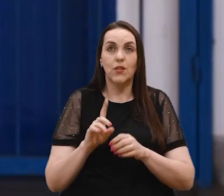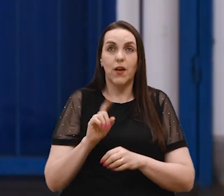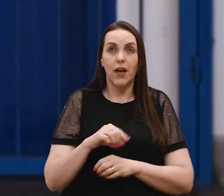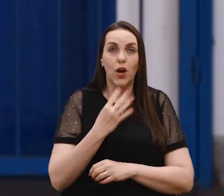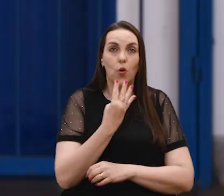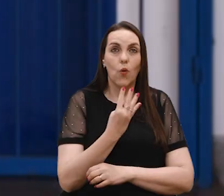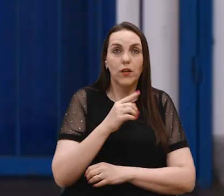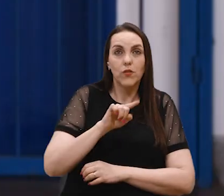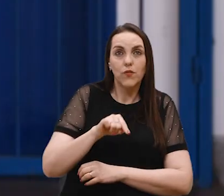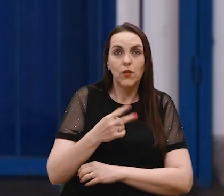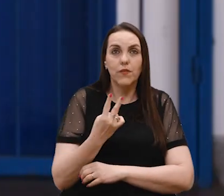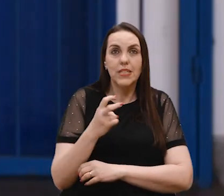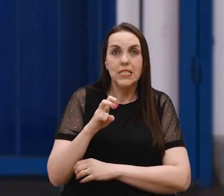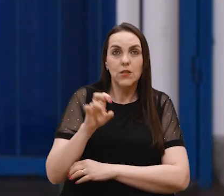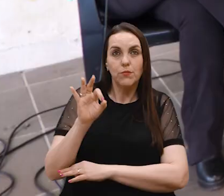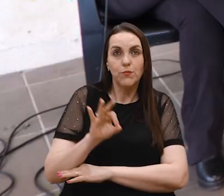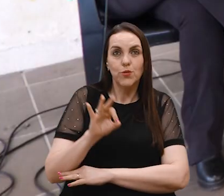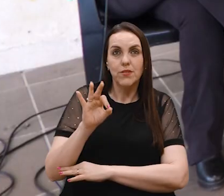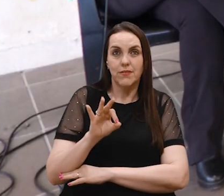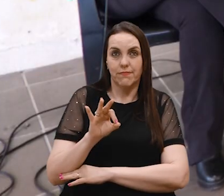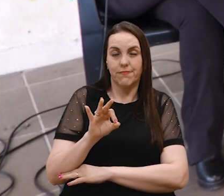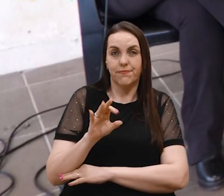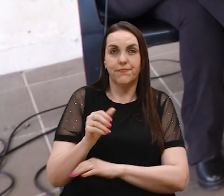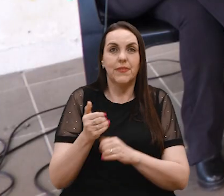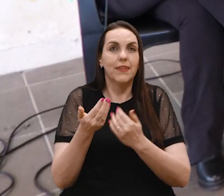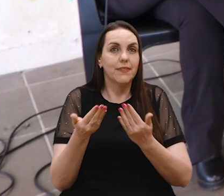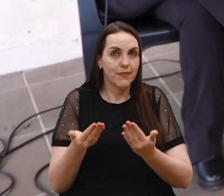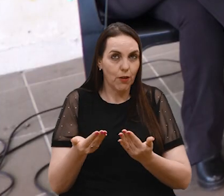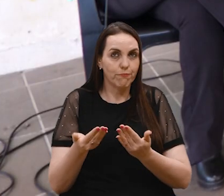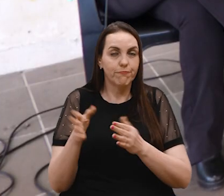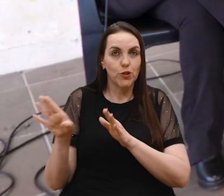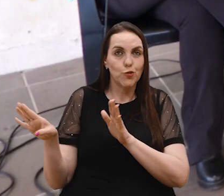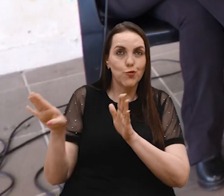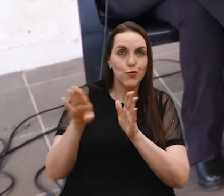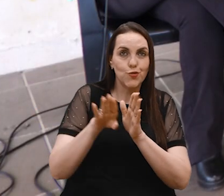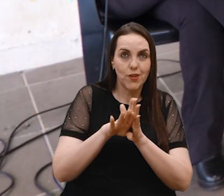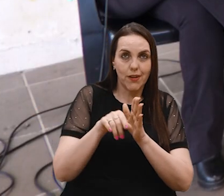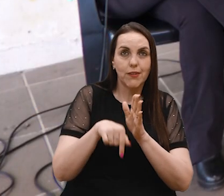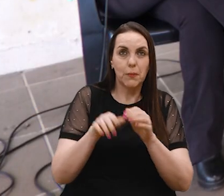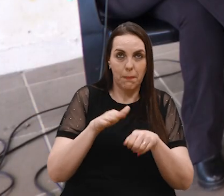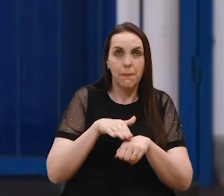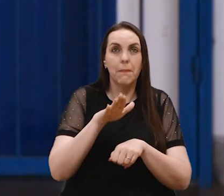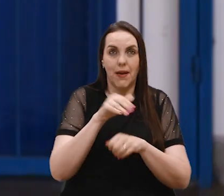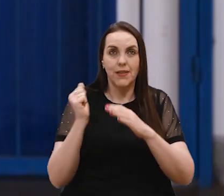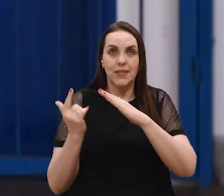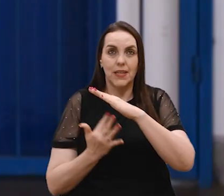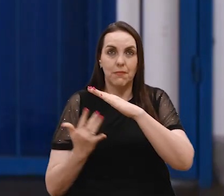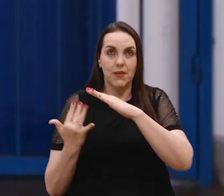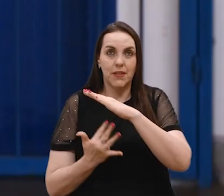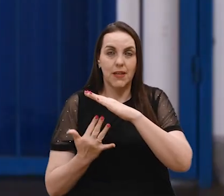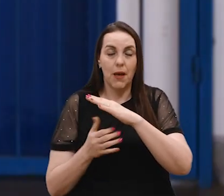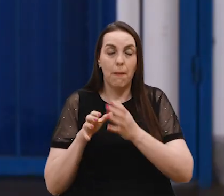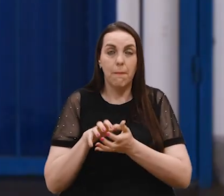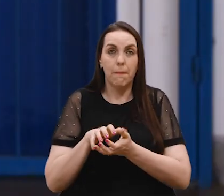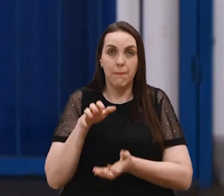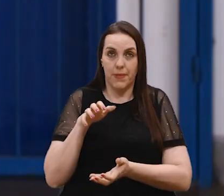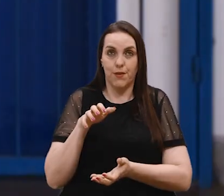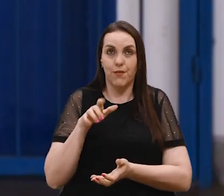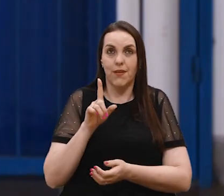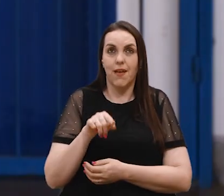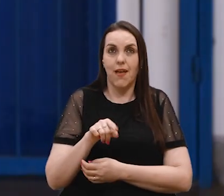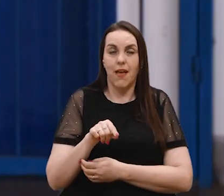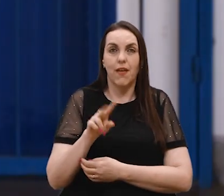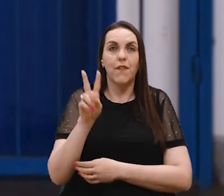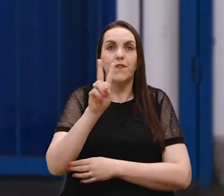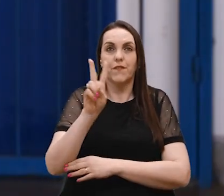a 4,25%. Então, o que está chegando mais de imigrante, o registro desses imigrantes, a maioria